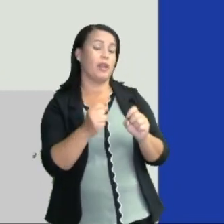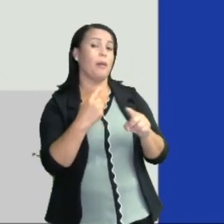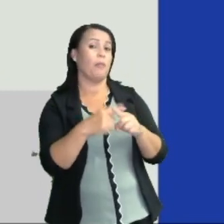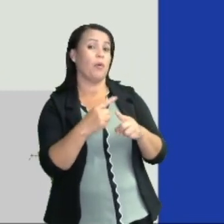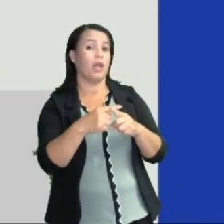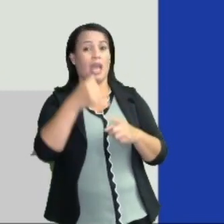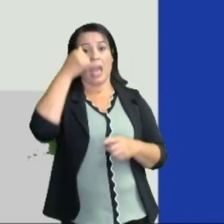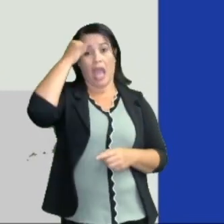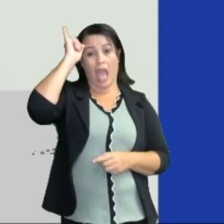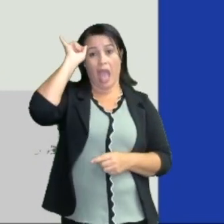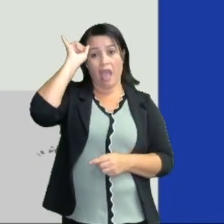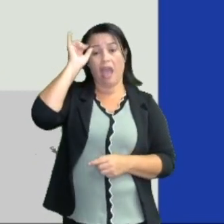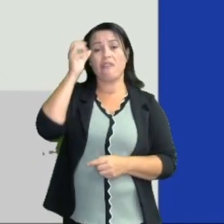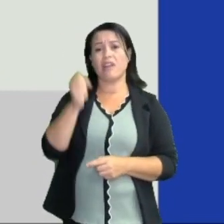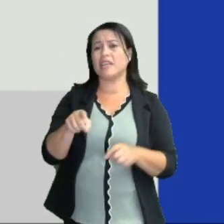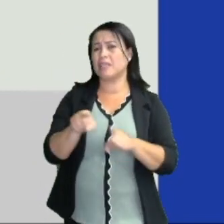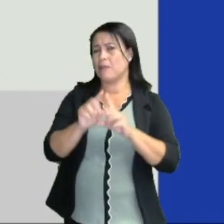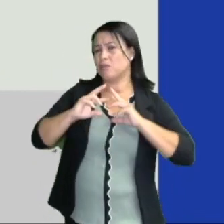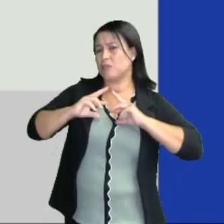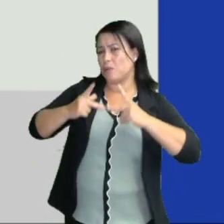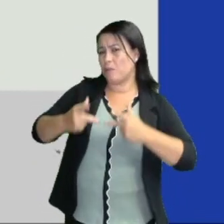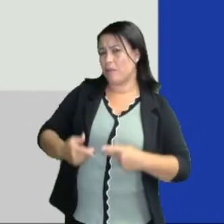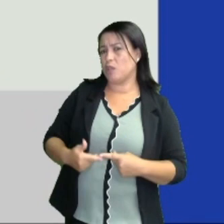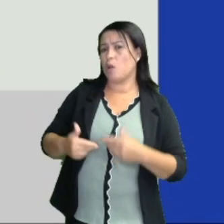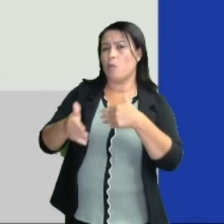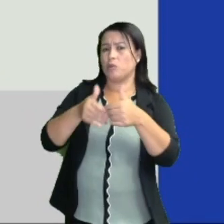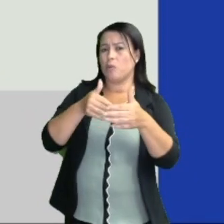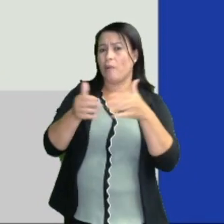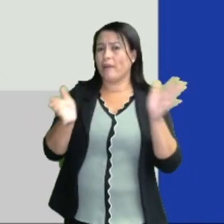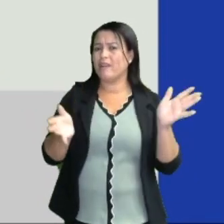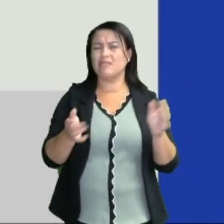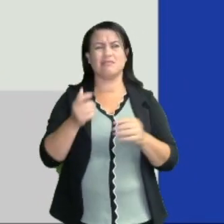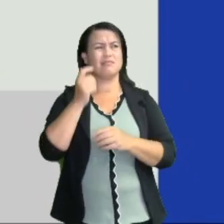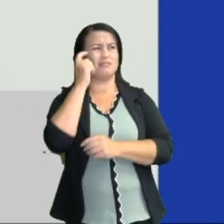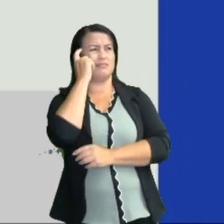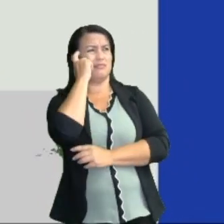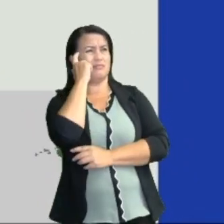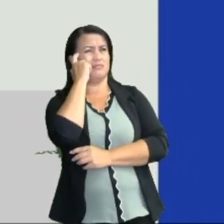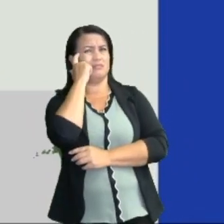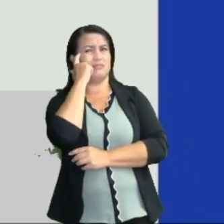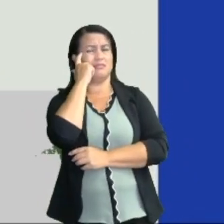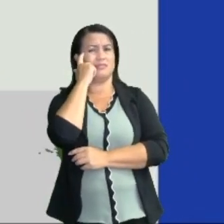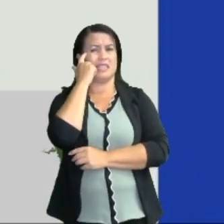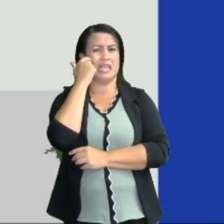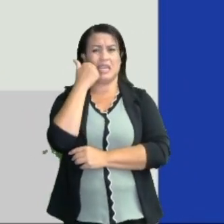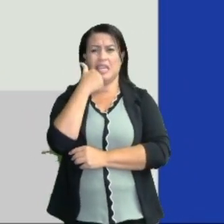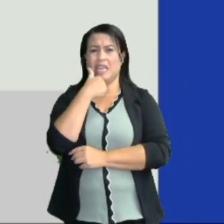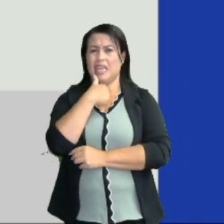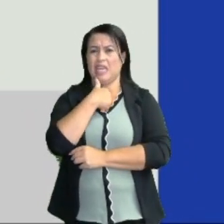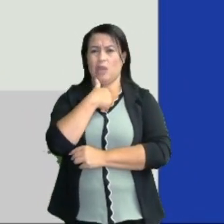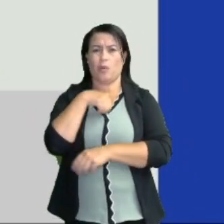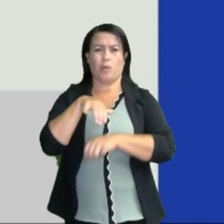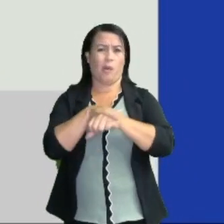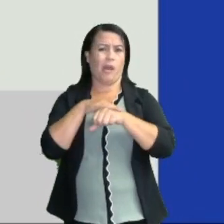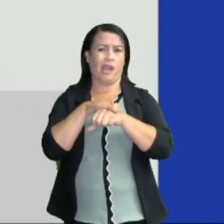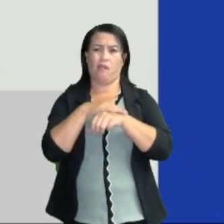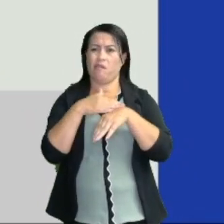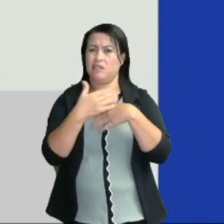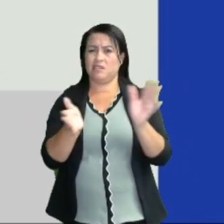A vaca é um ser humano como outro qualquer. E aqui está o Garfield pensando. Eu me recuso a participar dessa